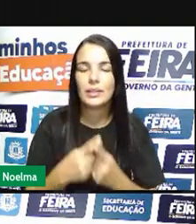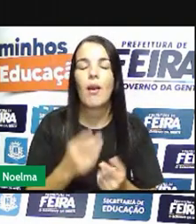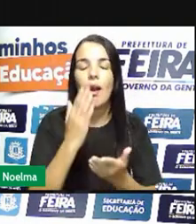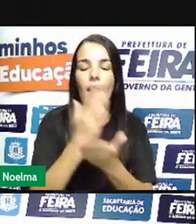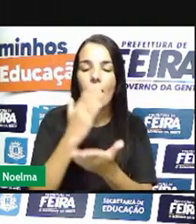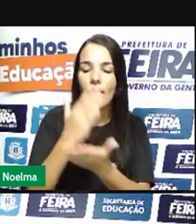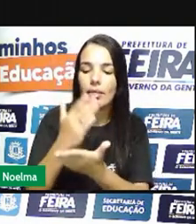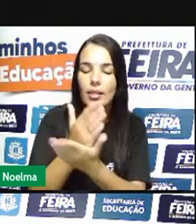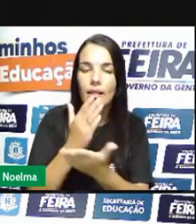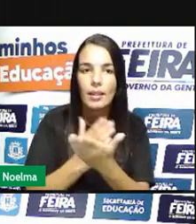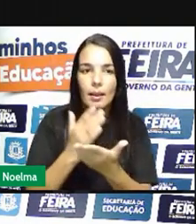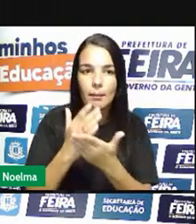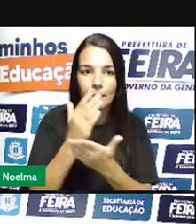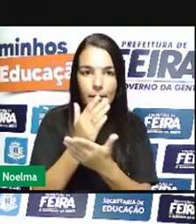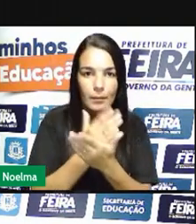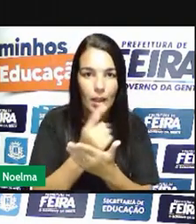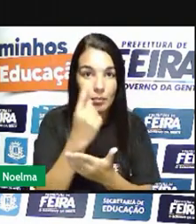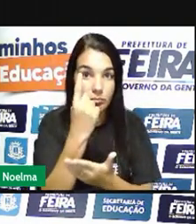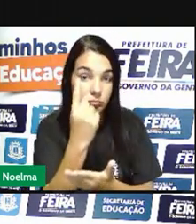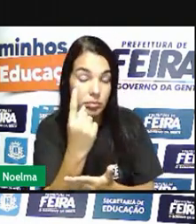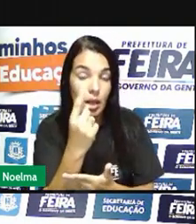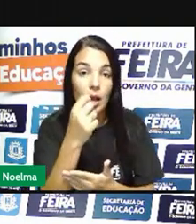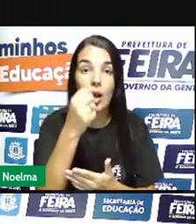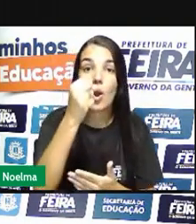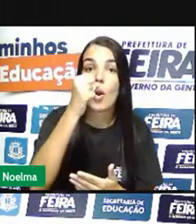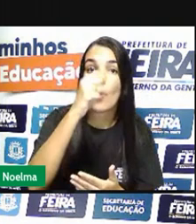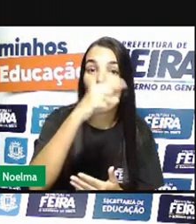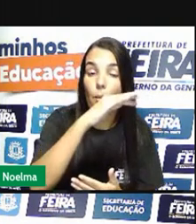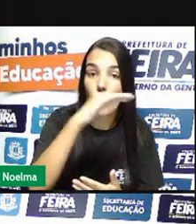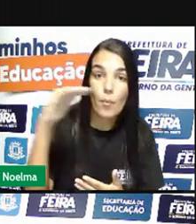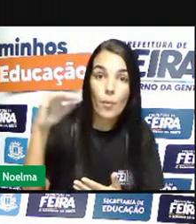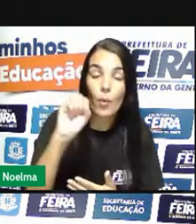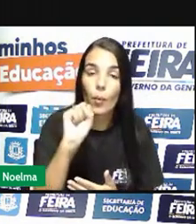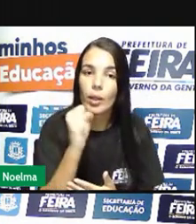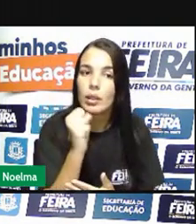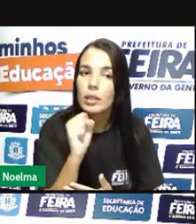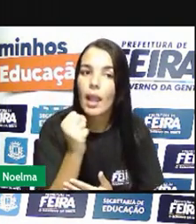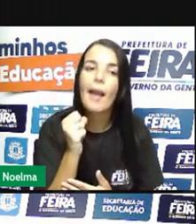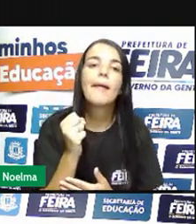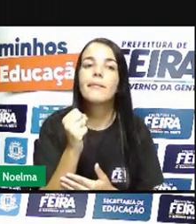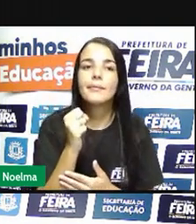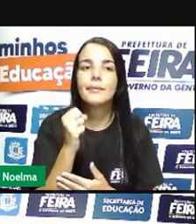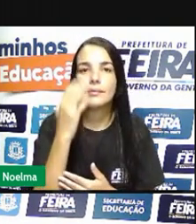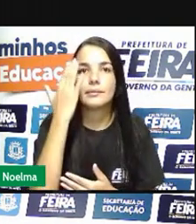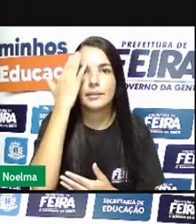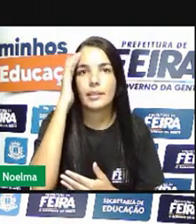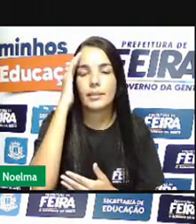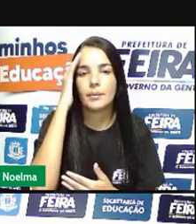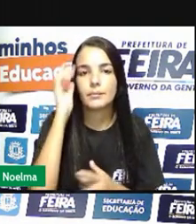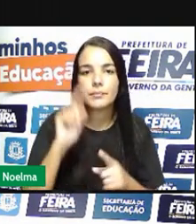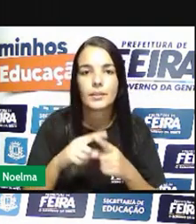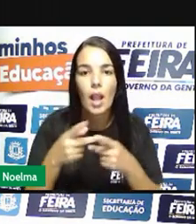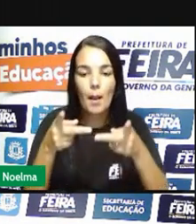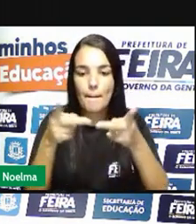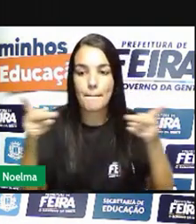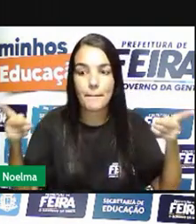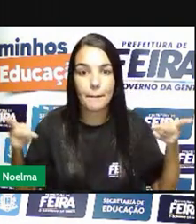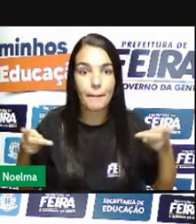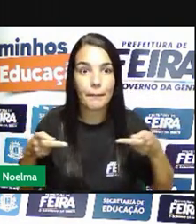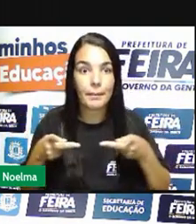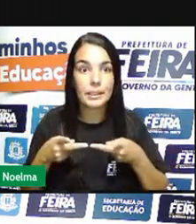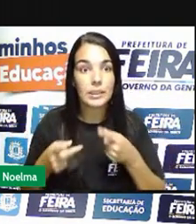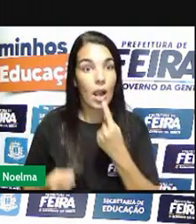oitavo parte né um oitavo ou oitava parte da pizza né a pizza